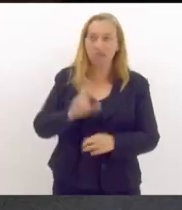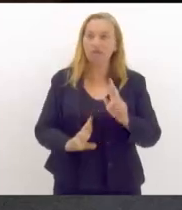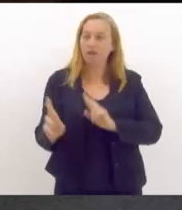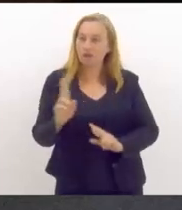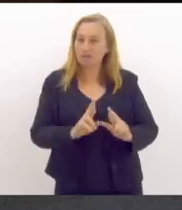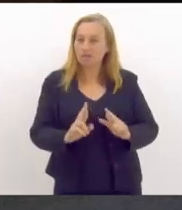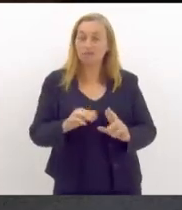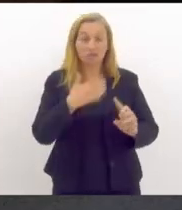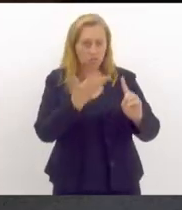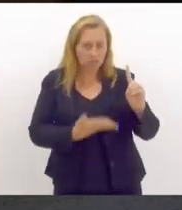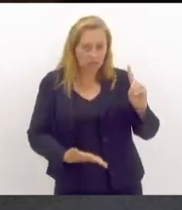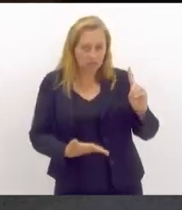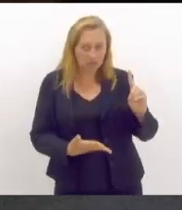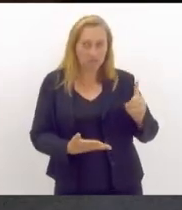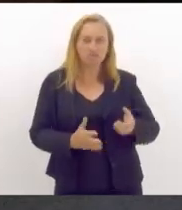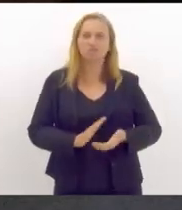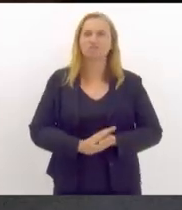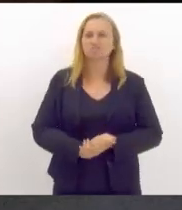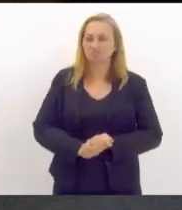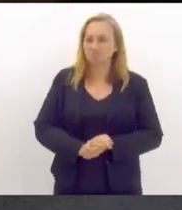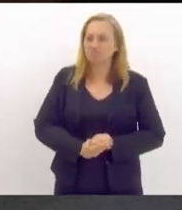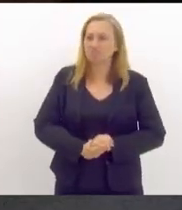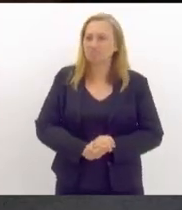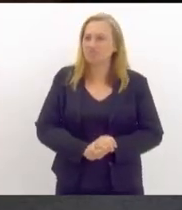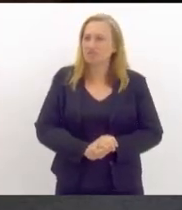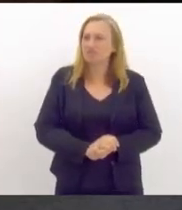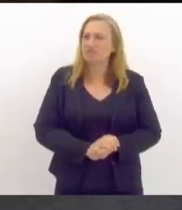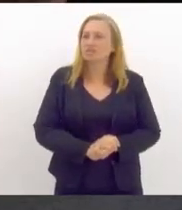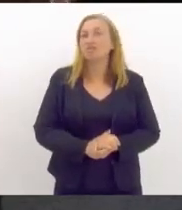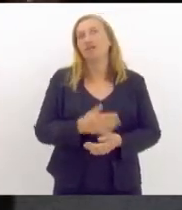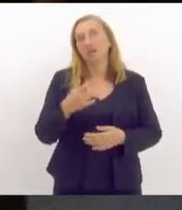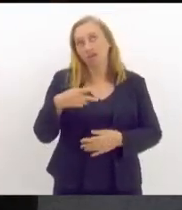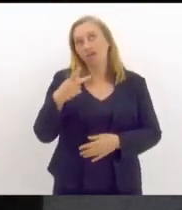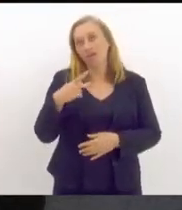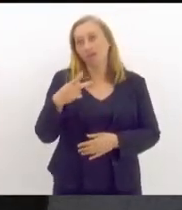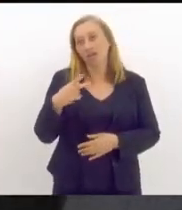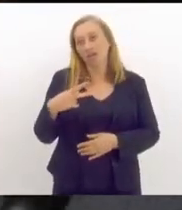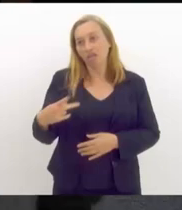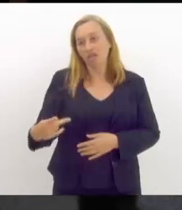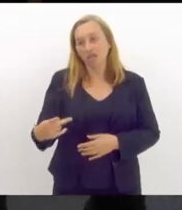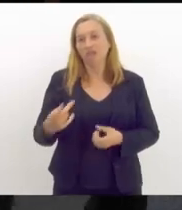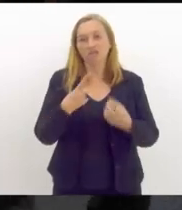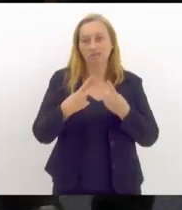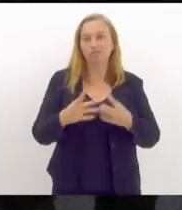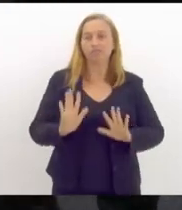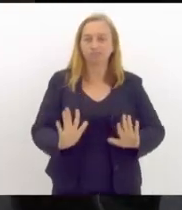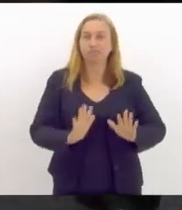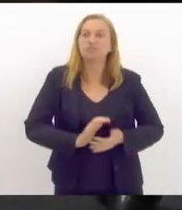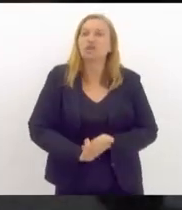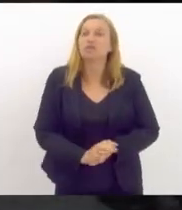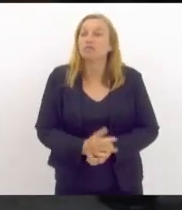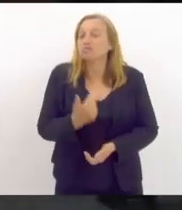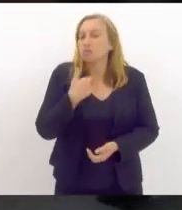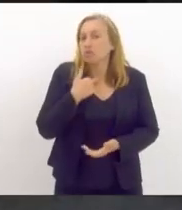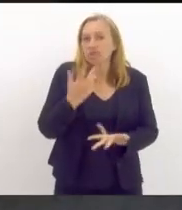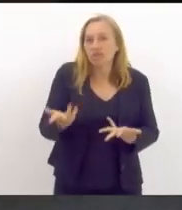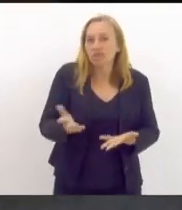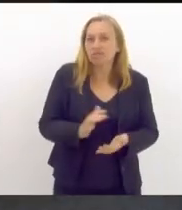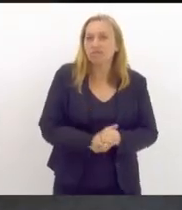a esse tipo de homenagem tem que ser personalíssima se não tiver ficar toda vez nessa discussão eu não poderia passar